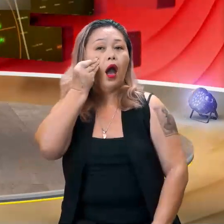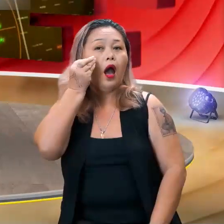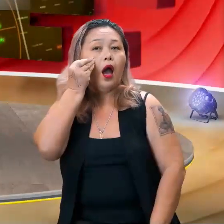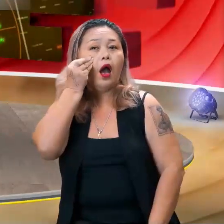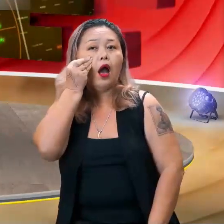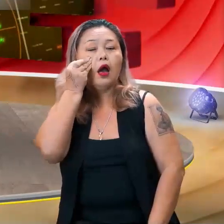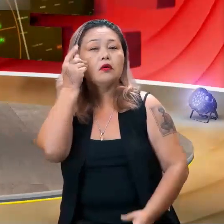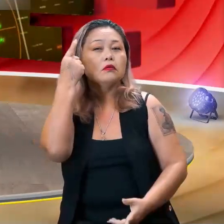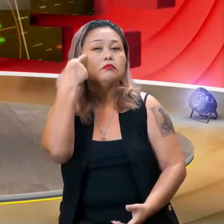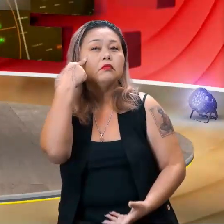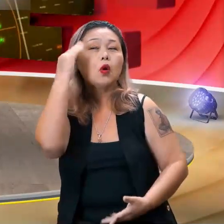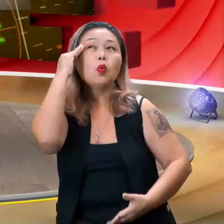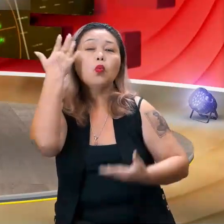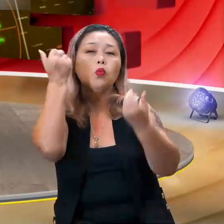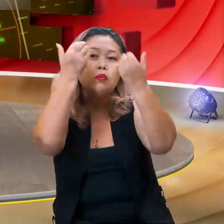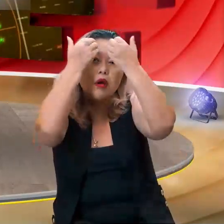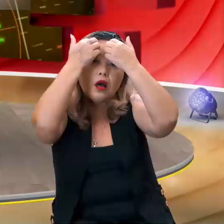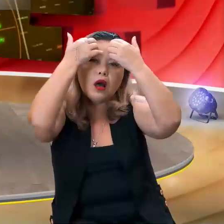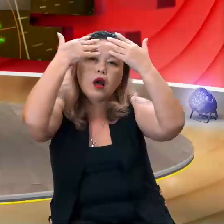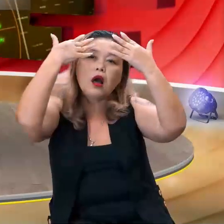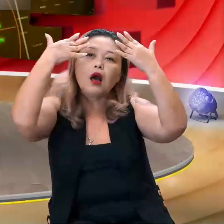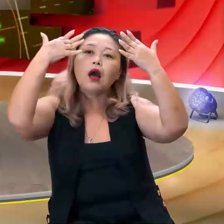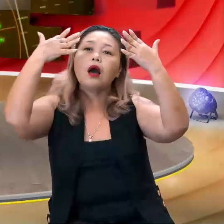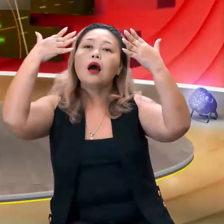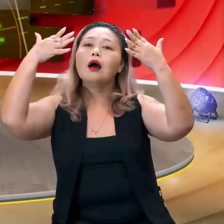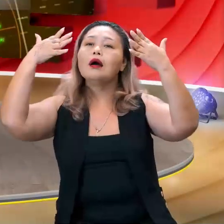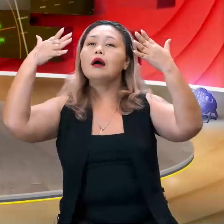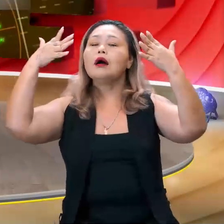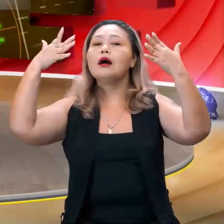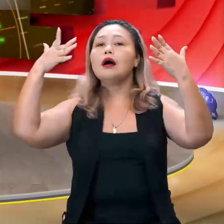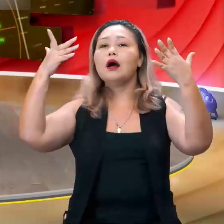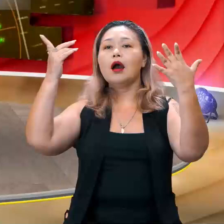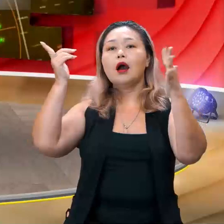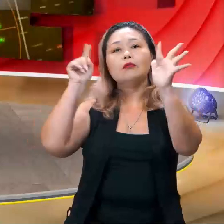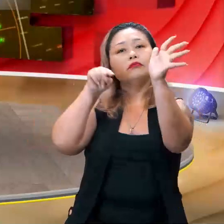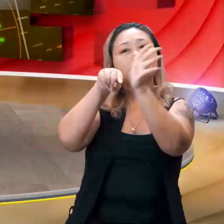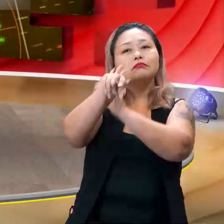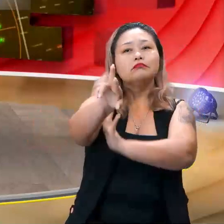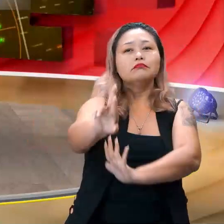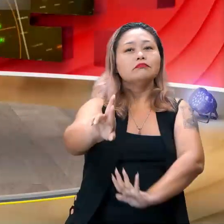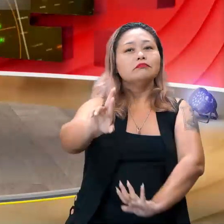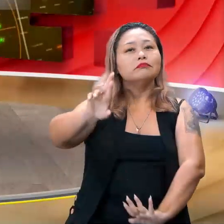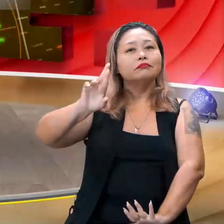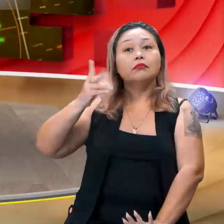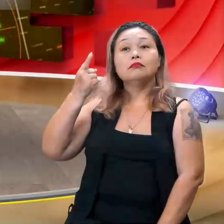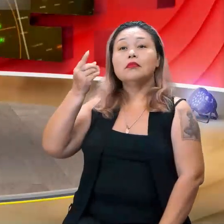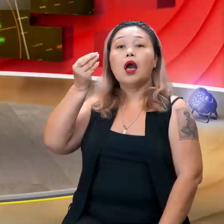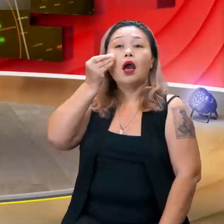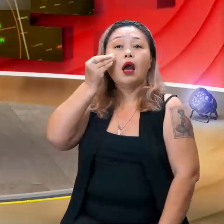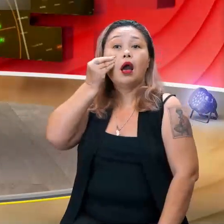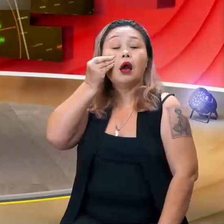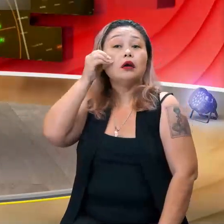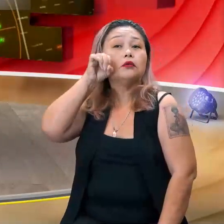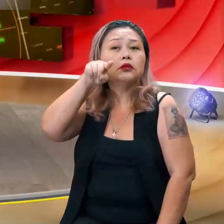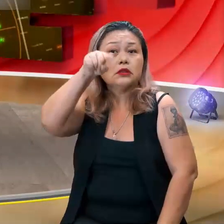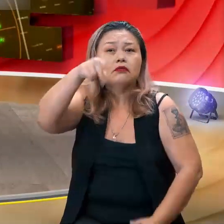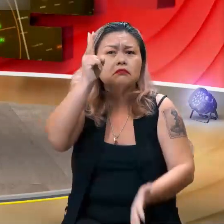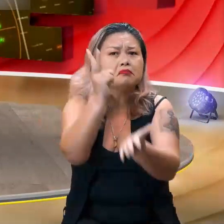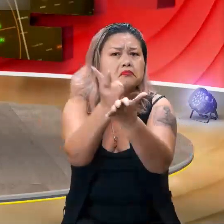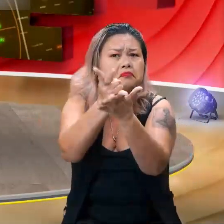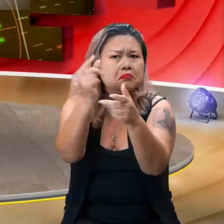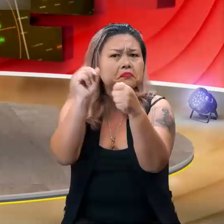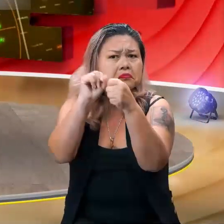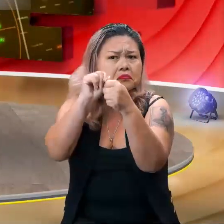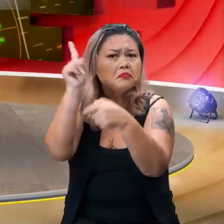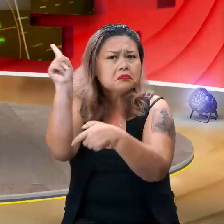de entendimento. E para isso, nós fazemos o quiz. O nosso quiz é para verificar se você mesmo fazer essa verificação,